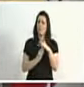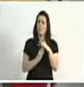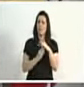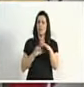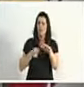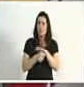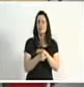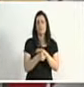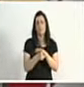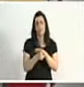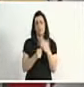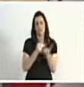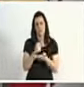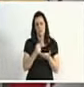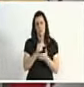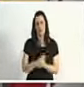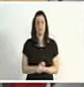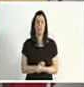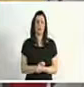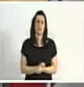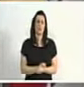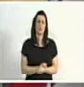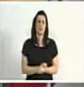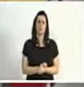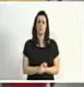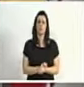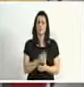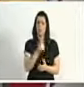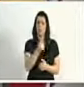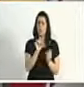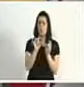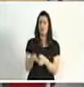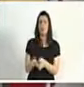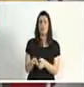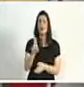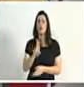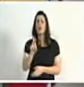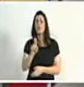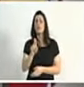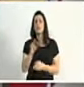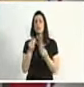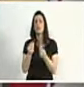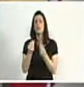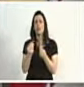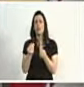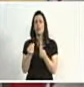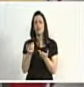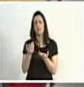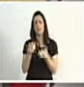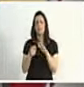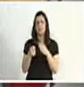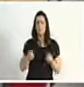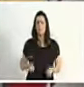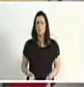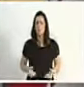será gerada uma sobra de recursos que se destinarão às despesas financeiras, cujo